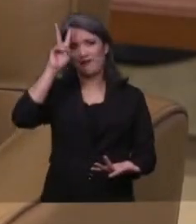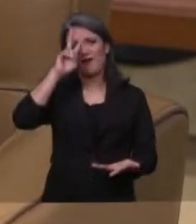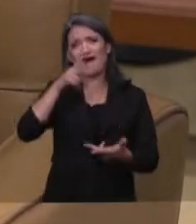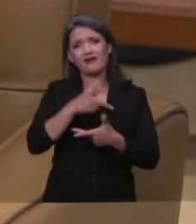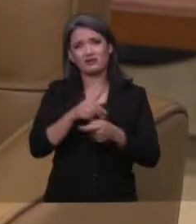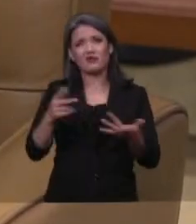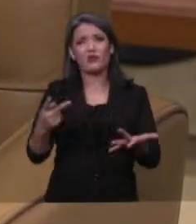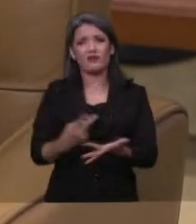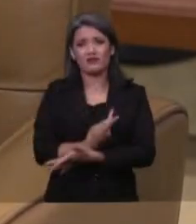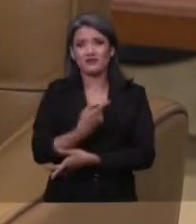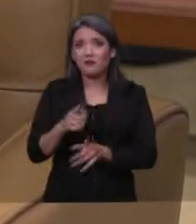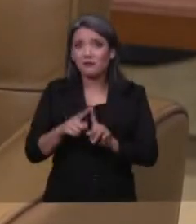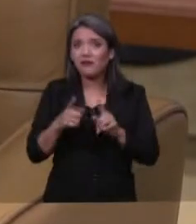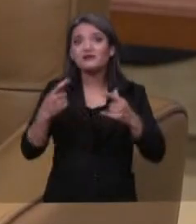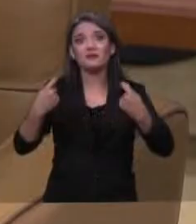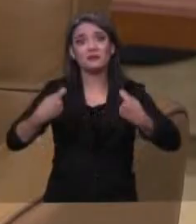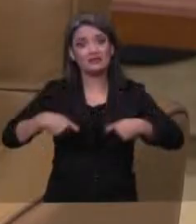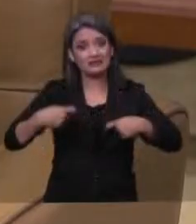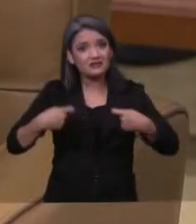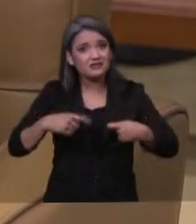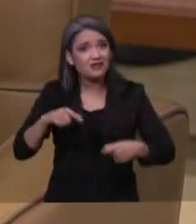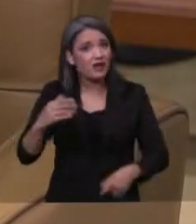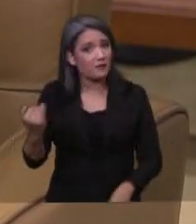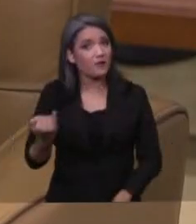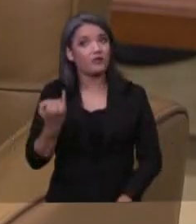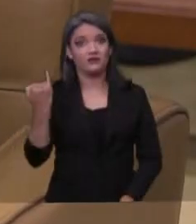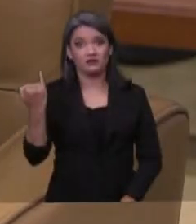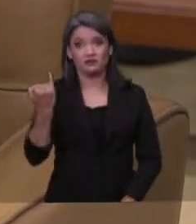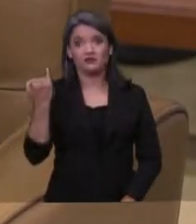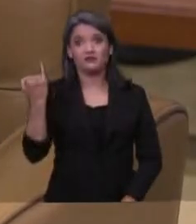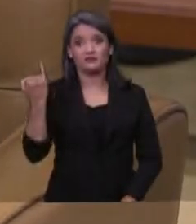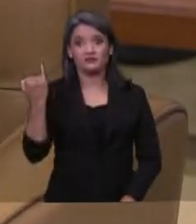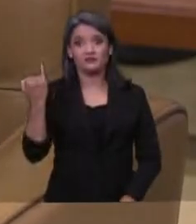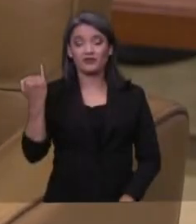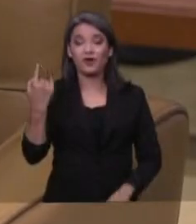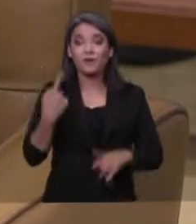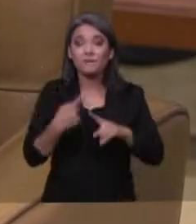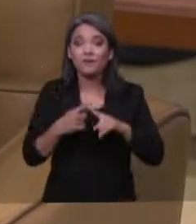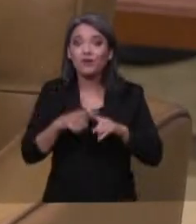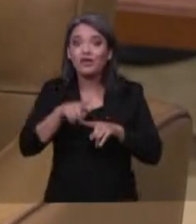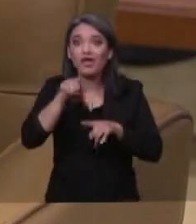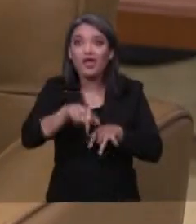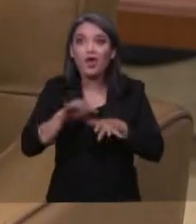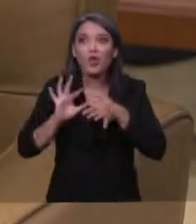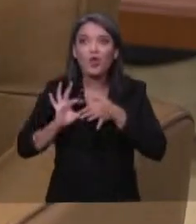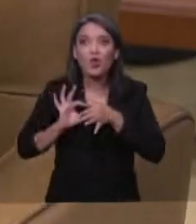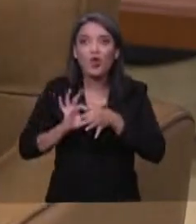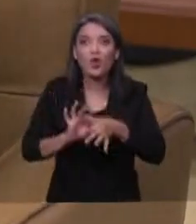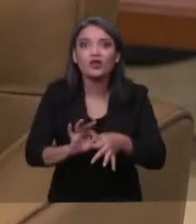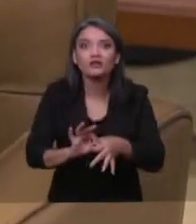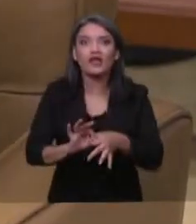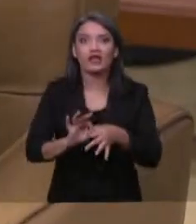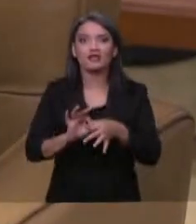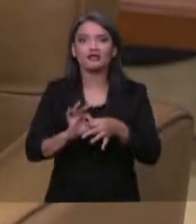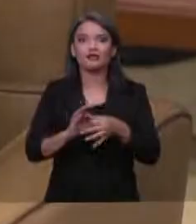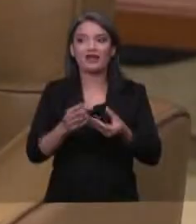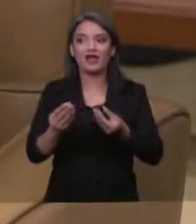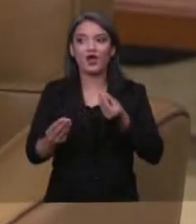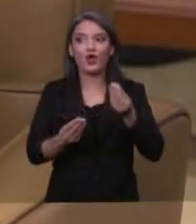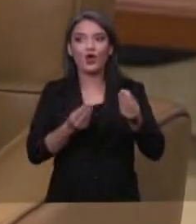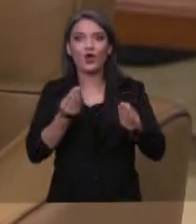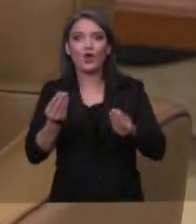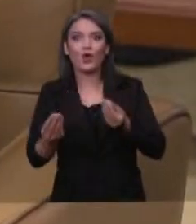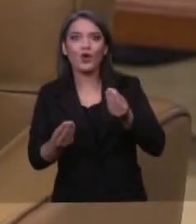mas é necessário. É fundamental, porque é esse o contexto, é a moldura mais